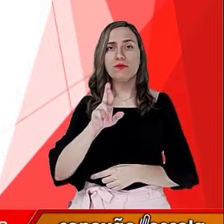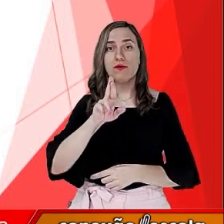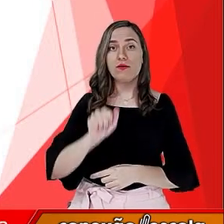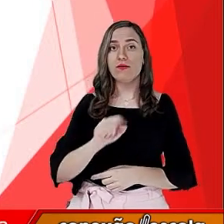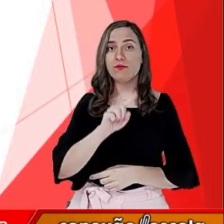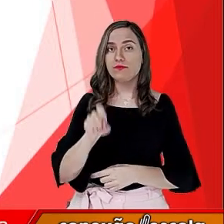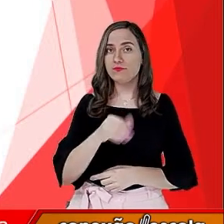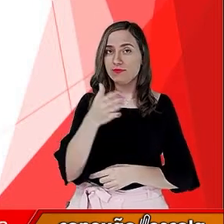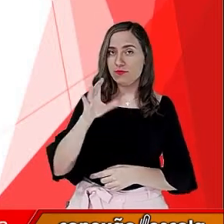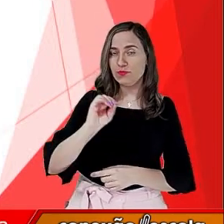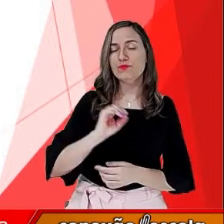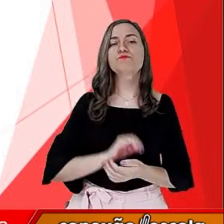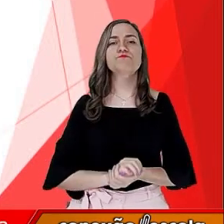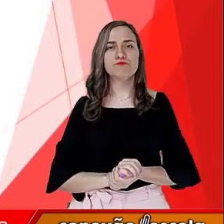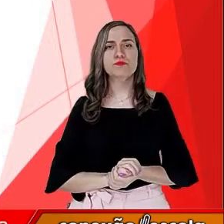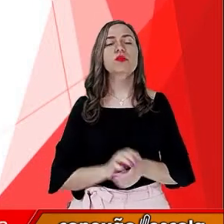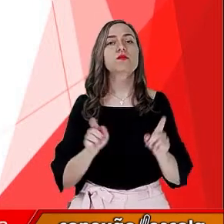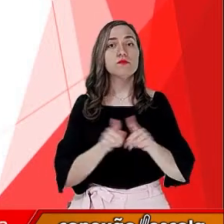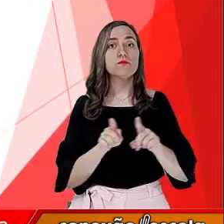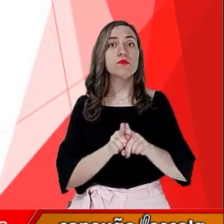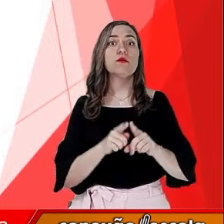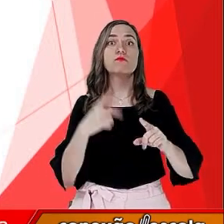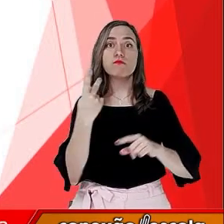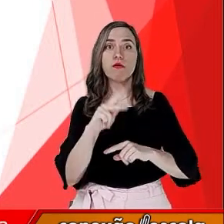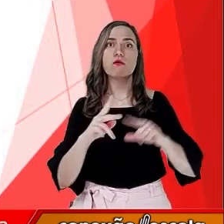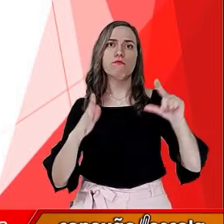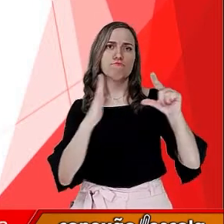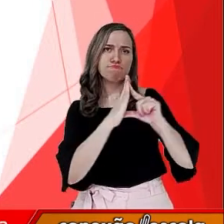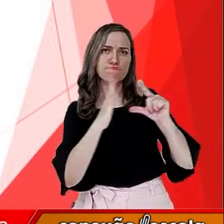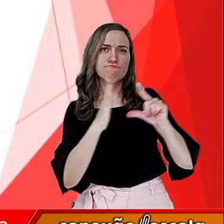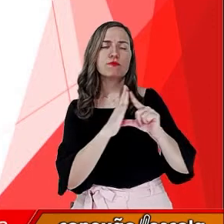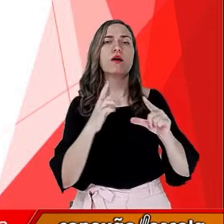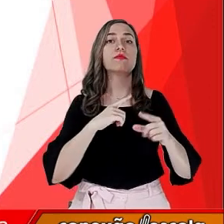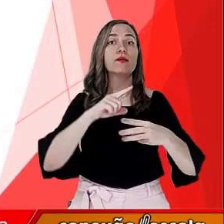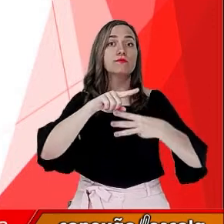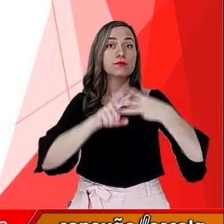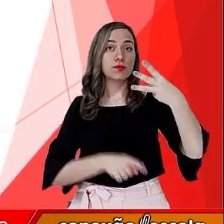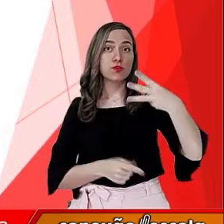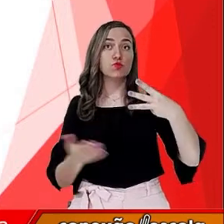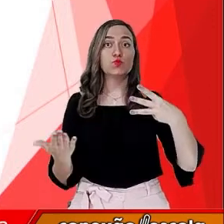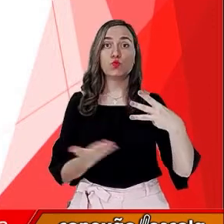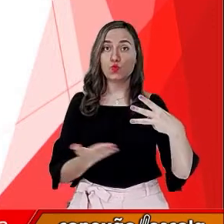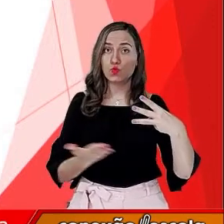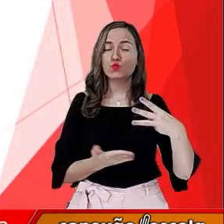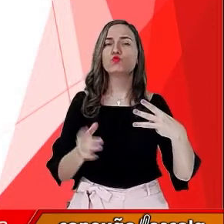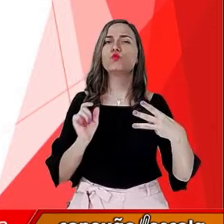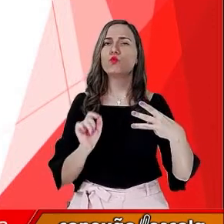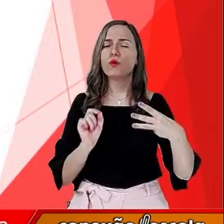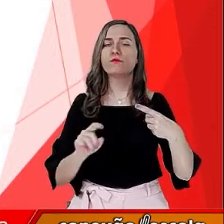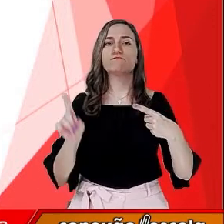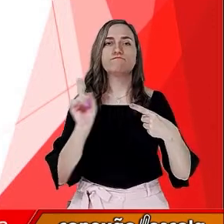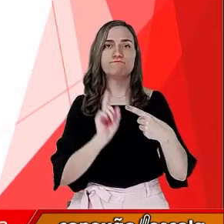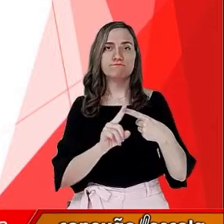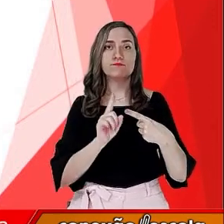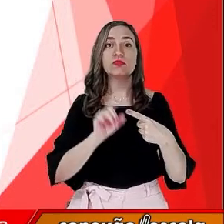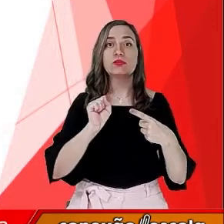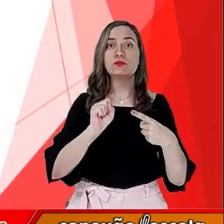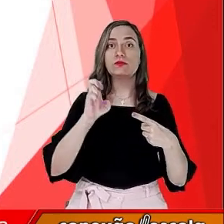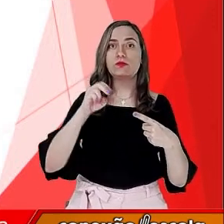Razões trigonométricas no triângulo retângulo, que são 3, que nós vamos estudar aqui no 9º ano. Razão